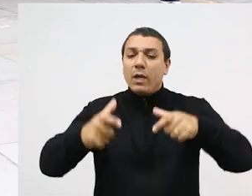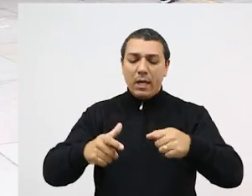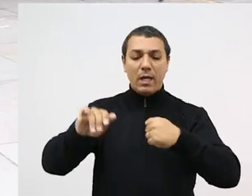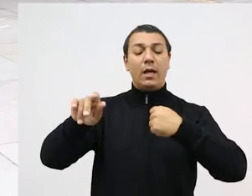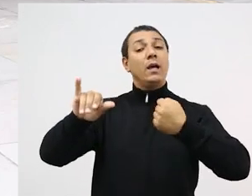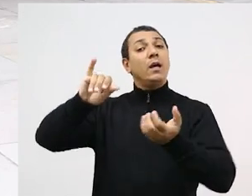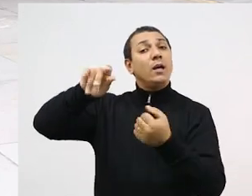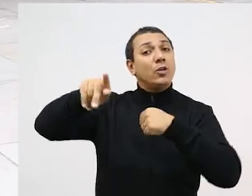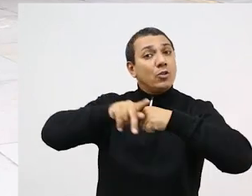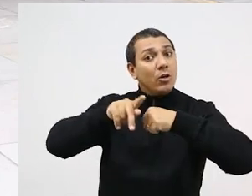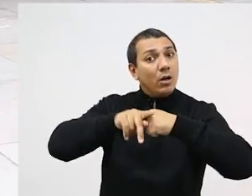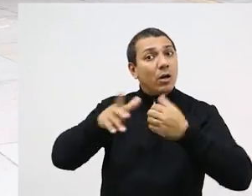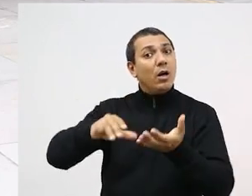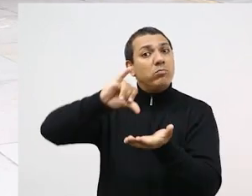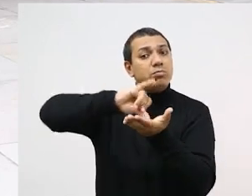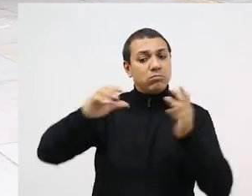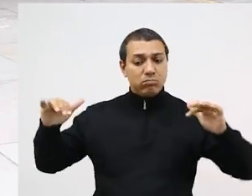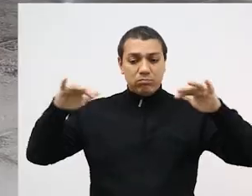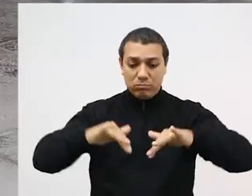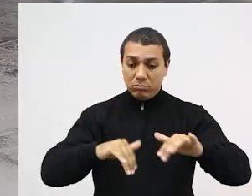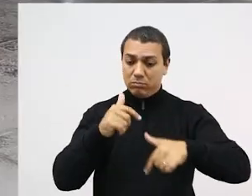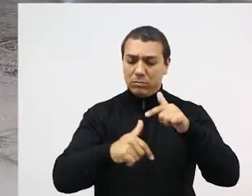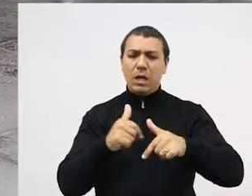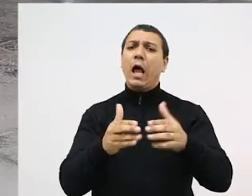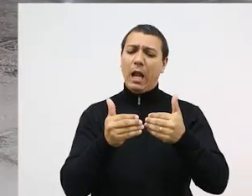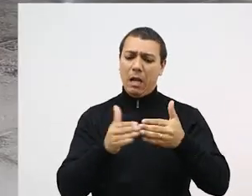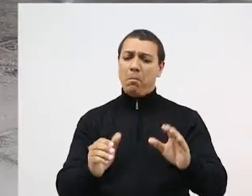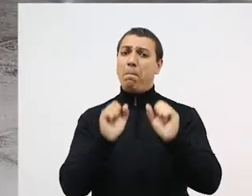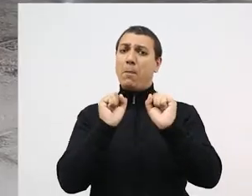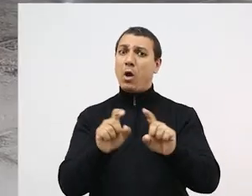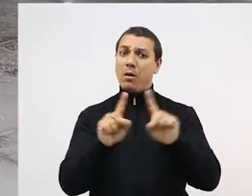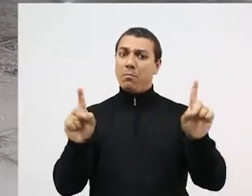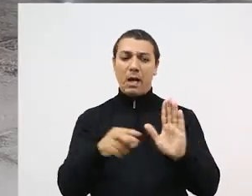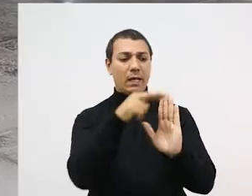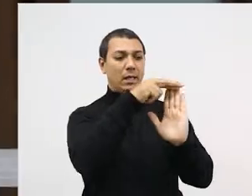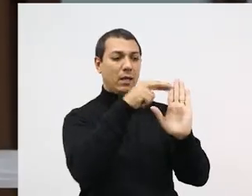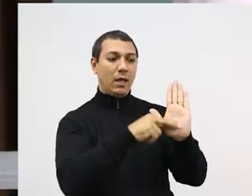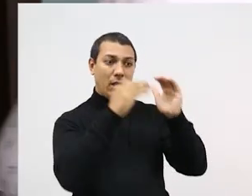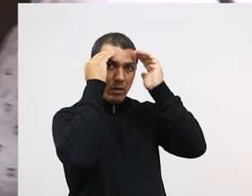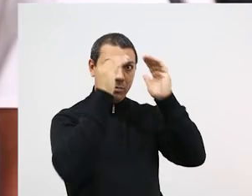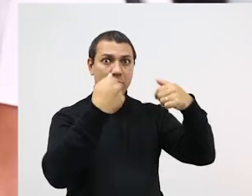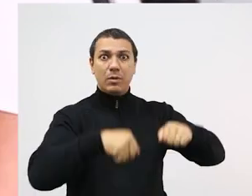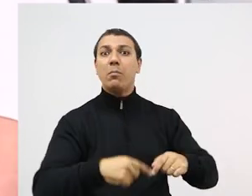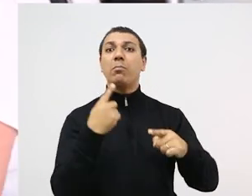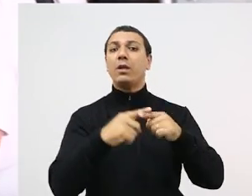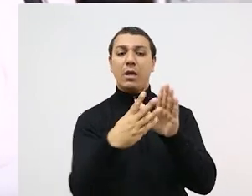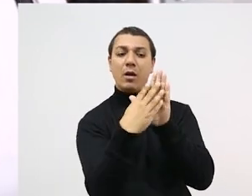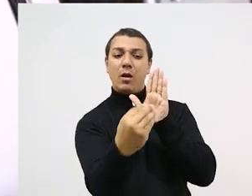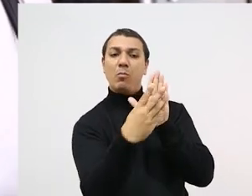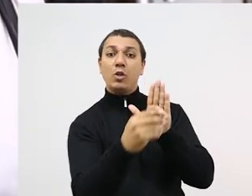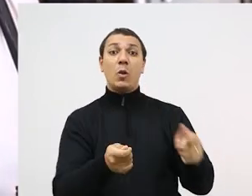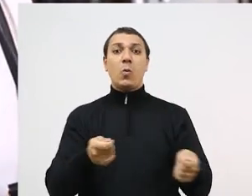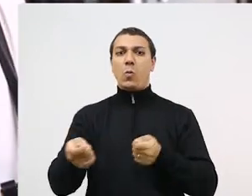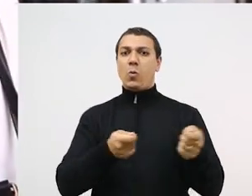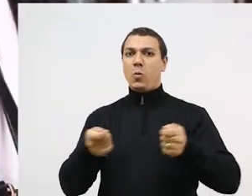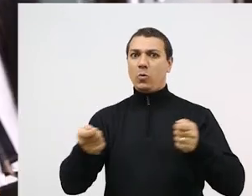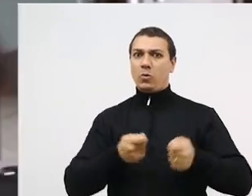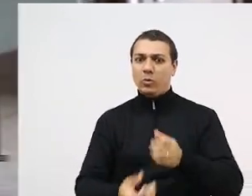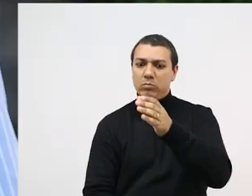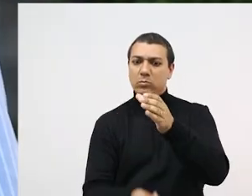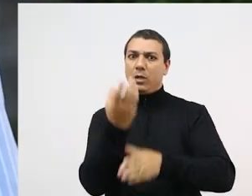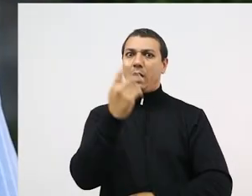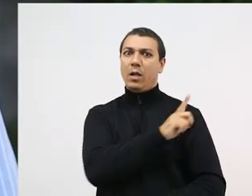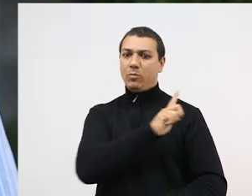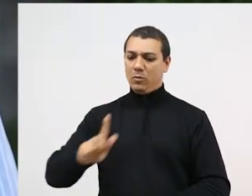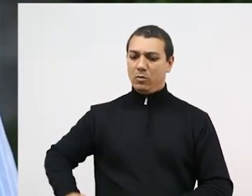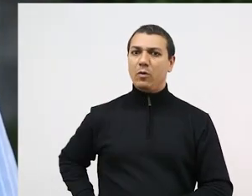centers e centros comerciais podem voltar a funcionar no Estado. A nova regulamentação faz parte do modelo de distanciamento controlado